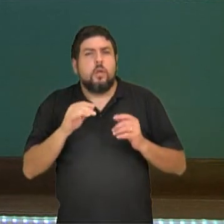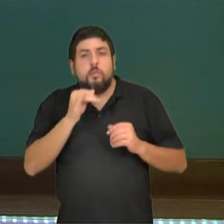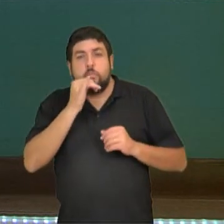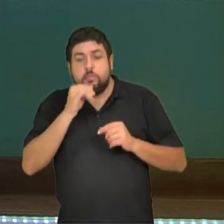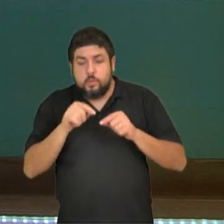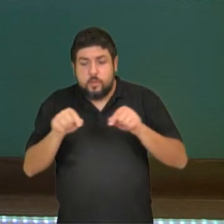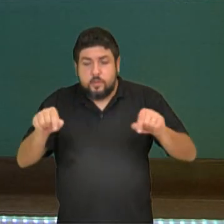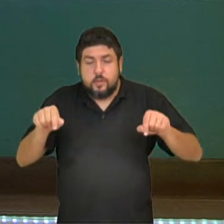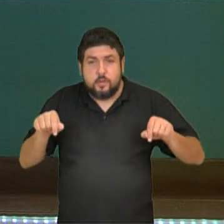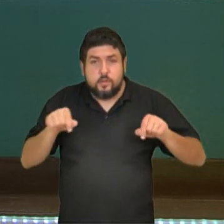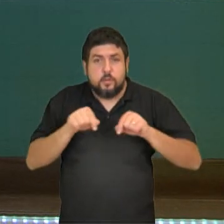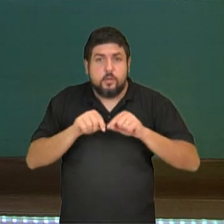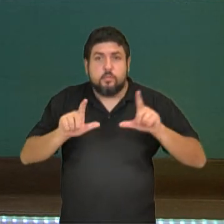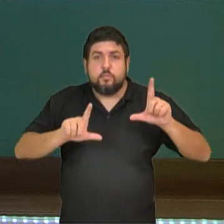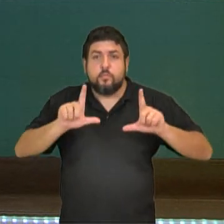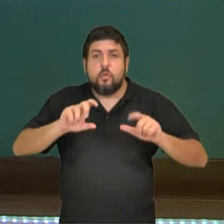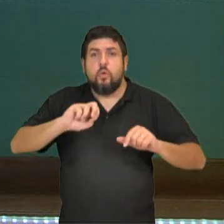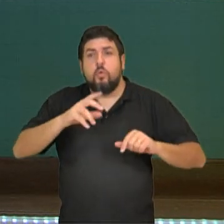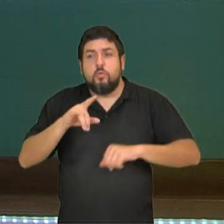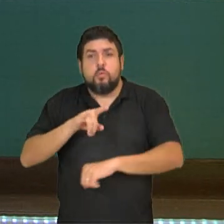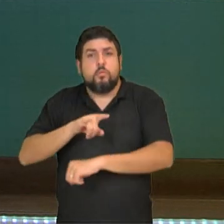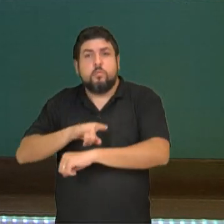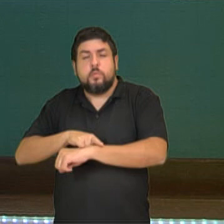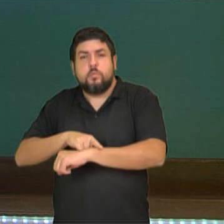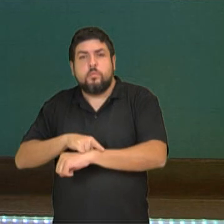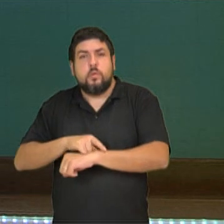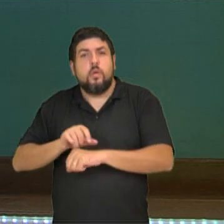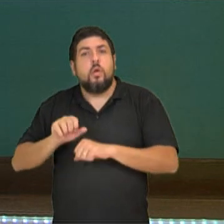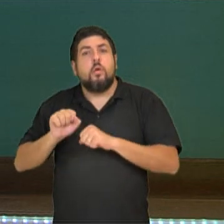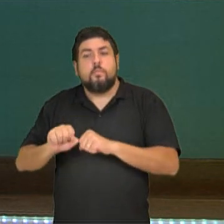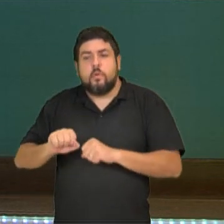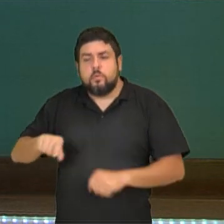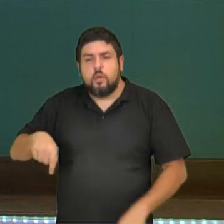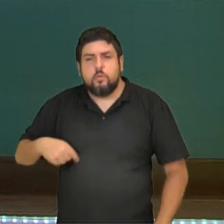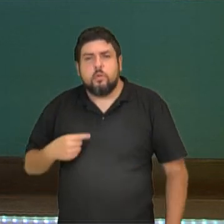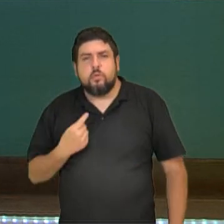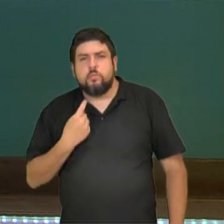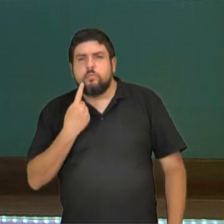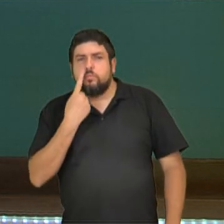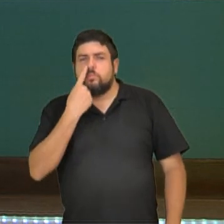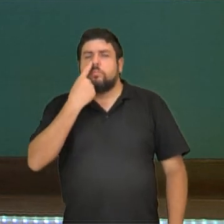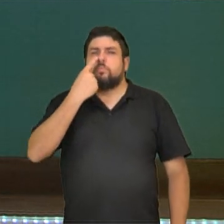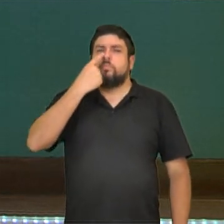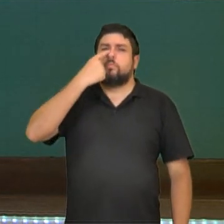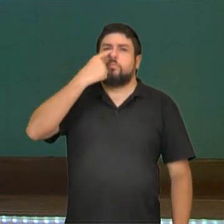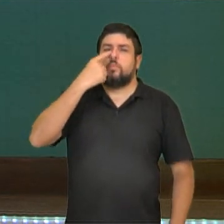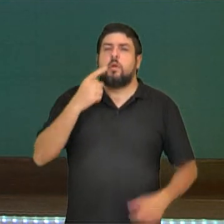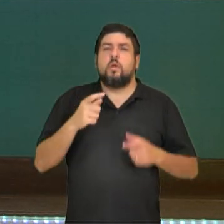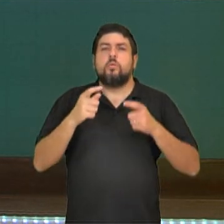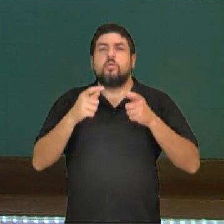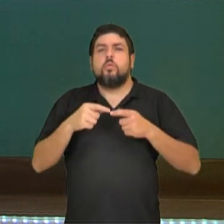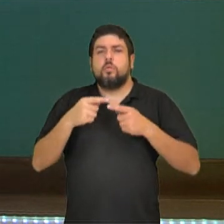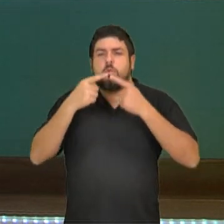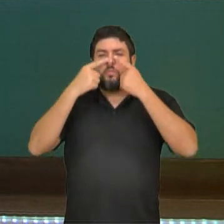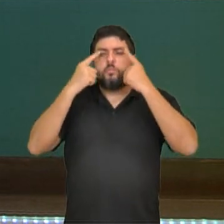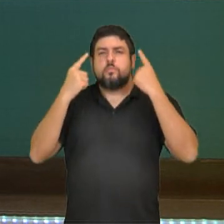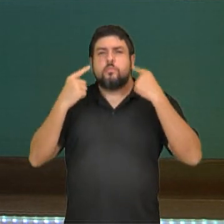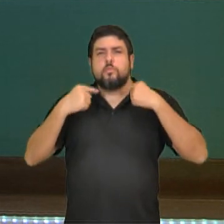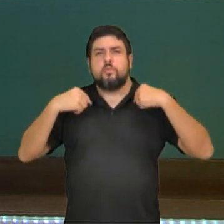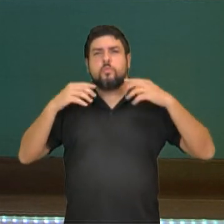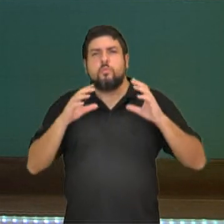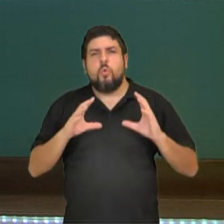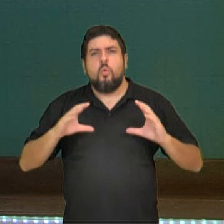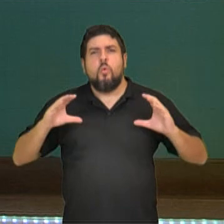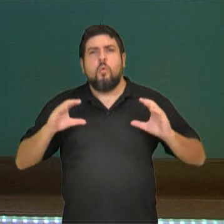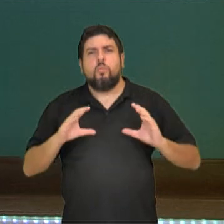banheiro, as estruturas desse fungo podem entrar e se alojar no nosso, aonde? Sistema respiratório, que tem